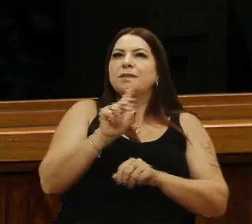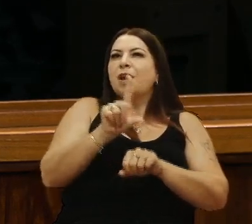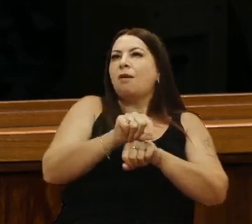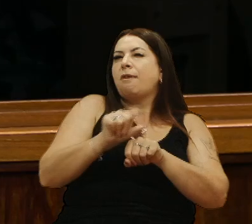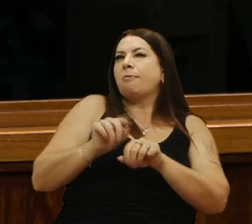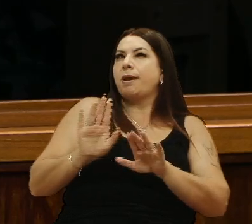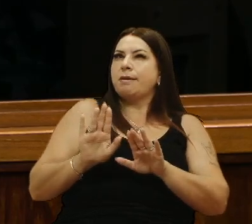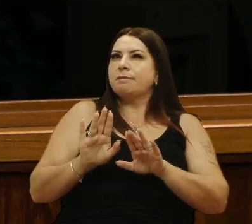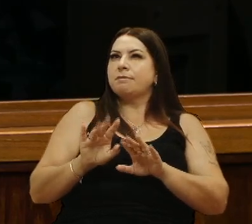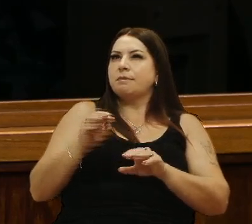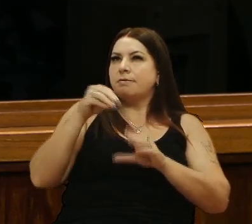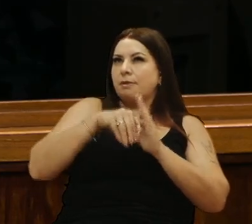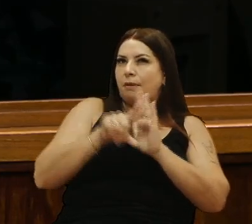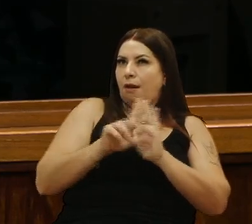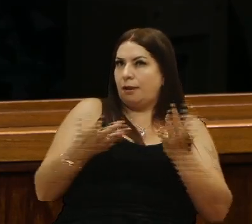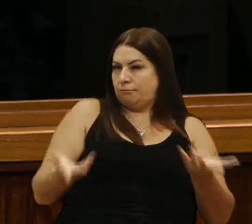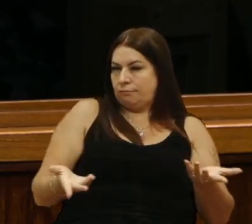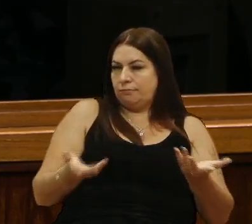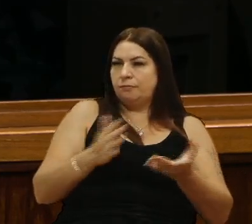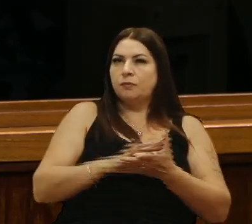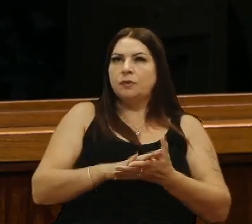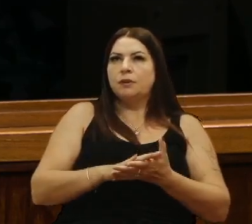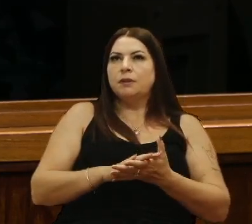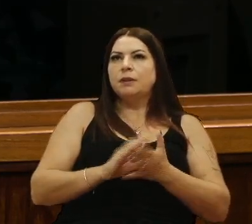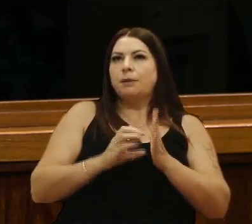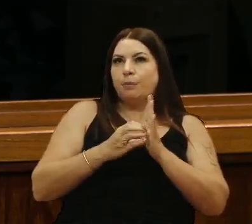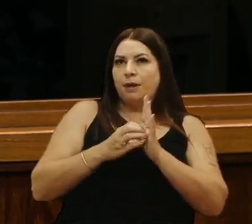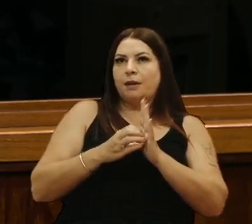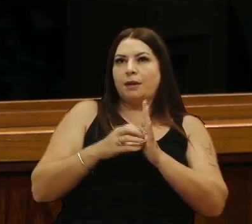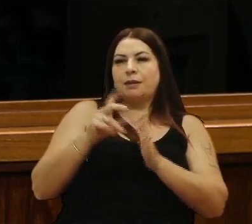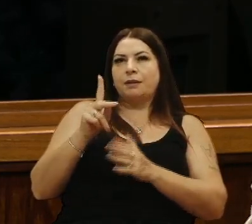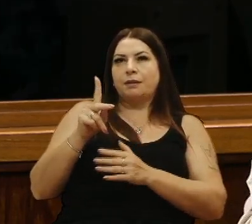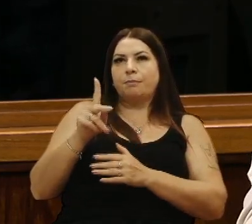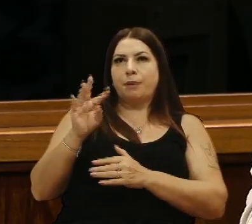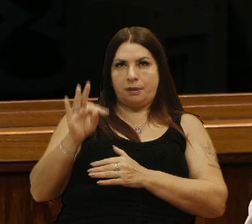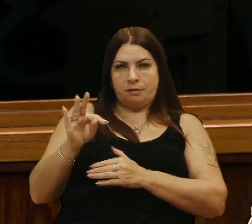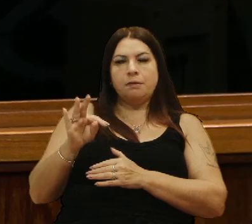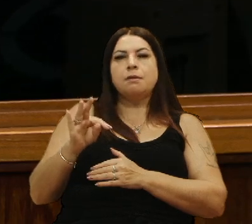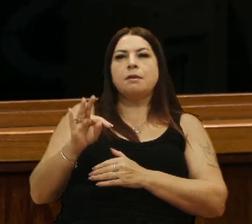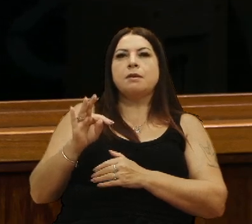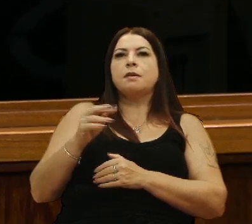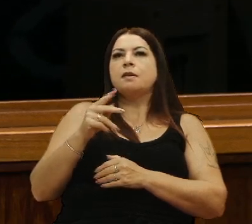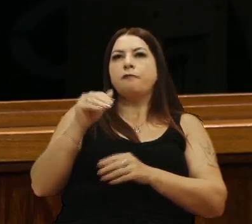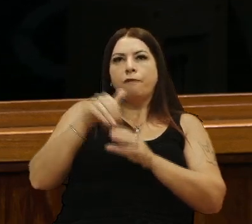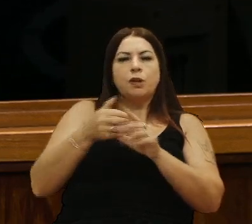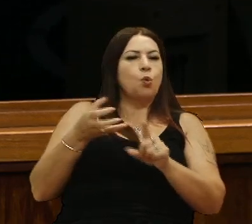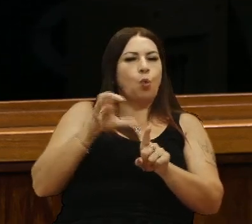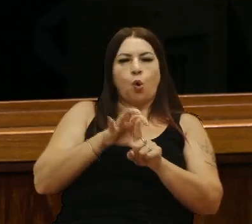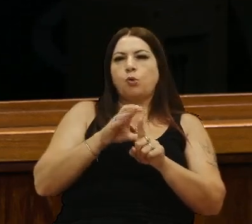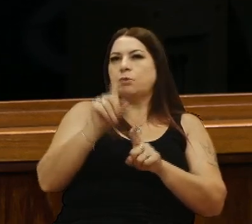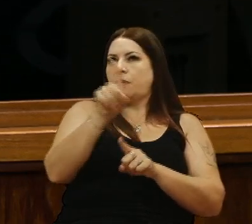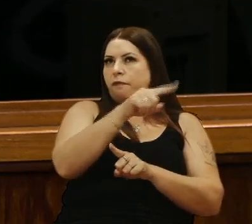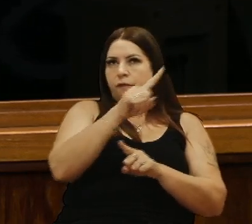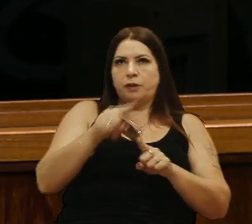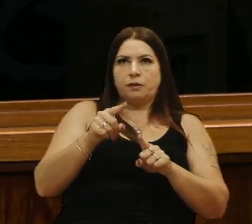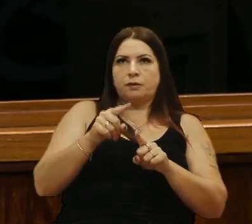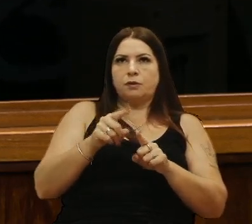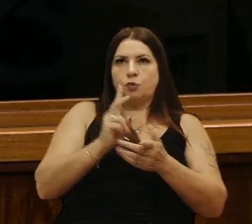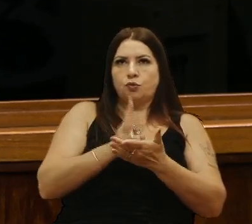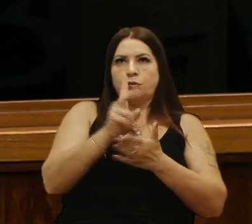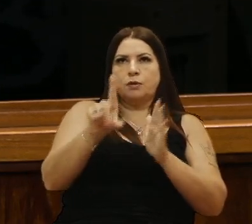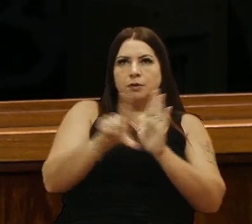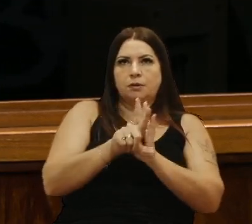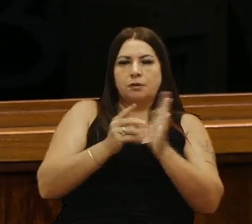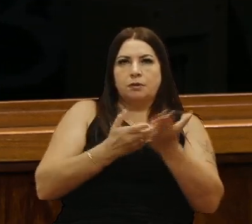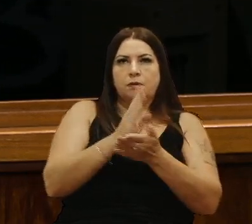argumento legal. Então, a bancada do PT vai votar contra o veto e a manutenção da lei